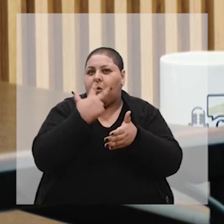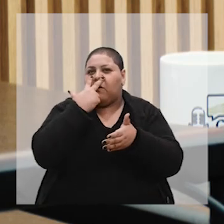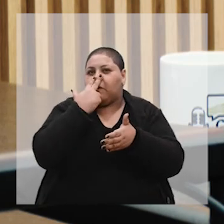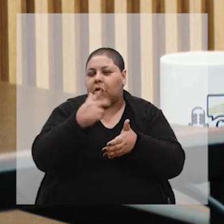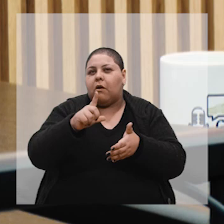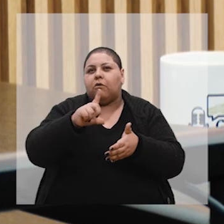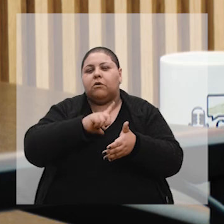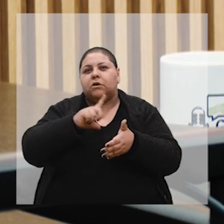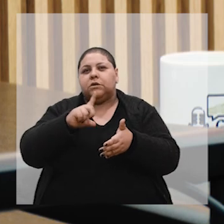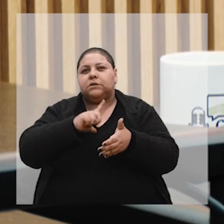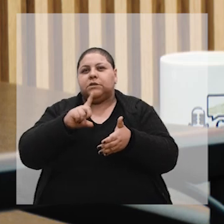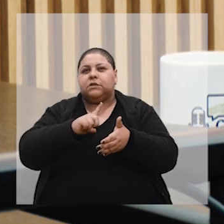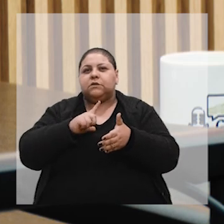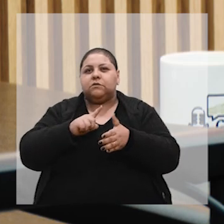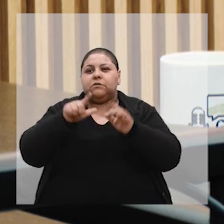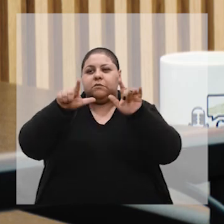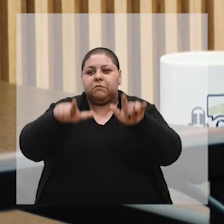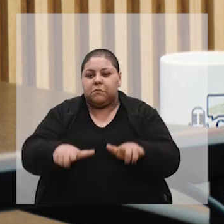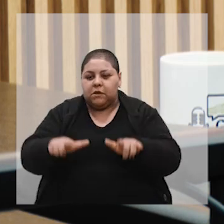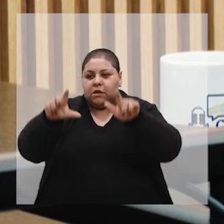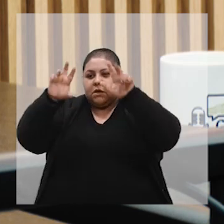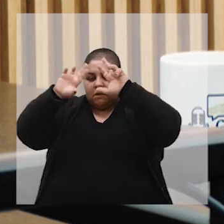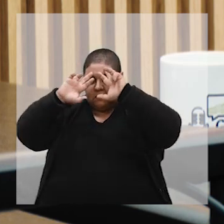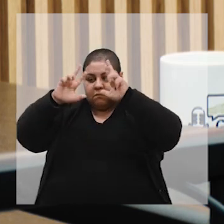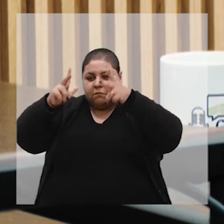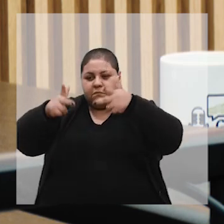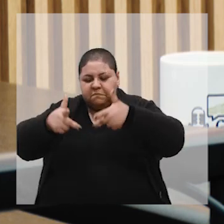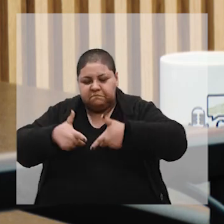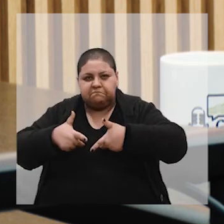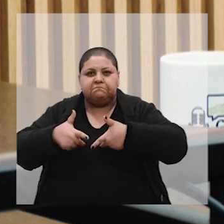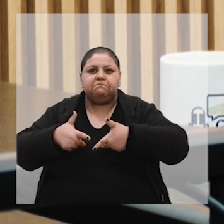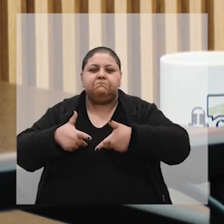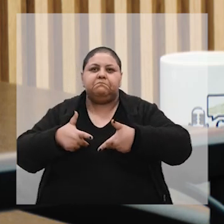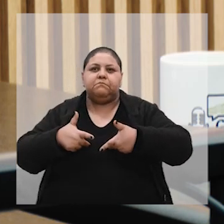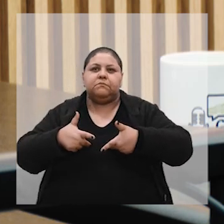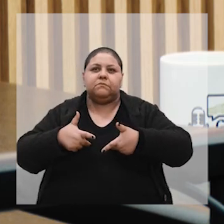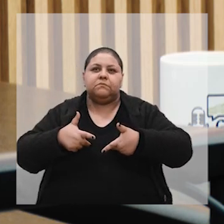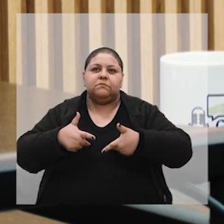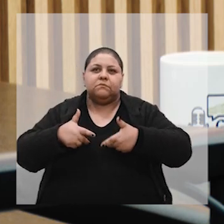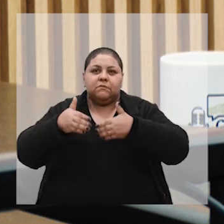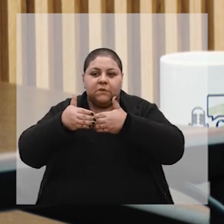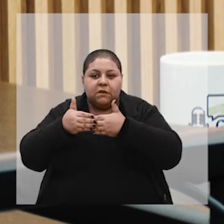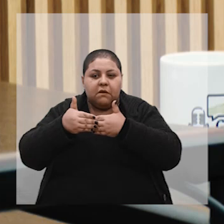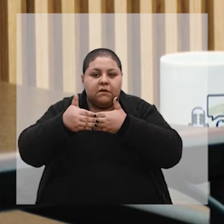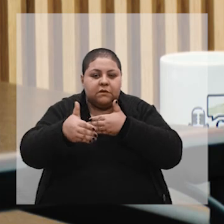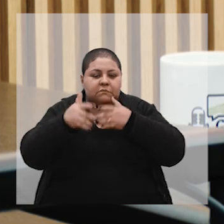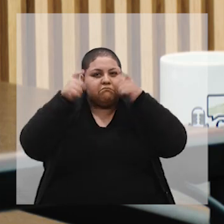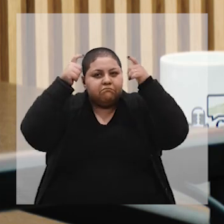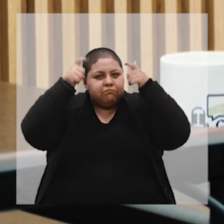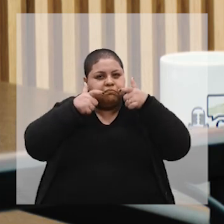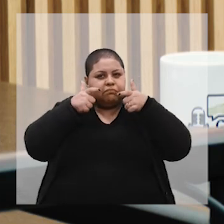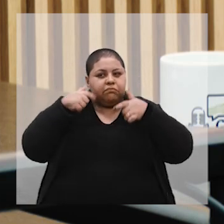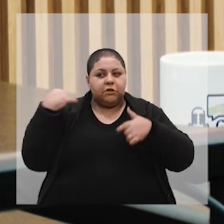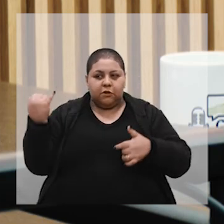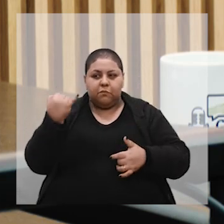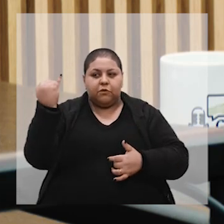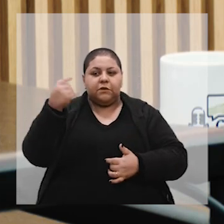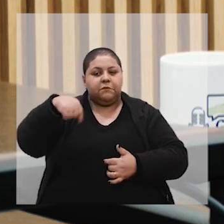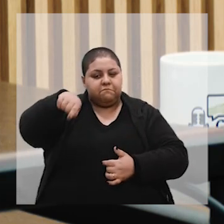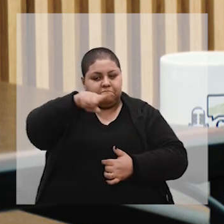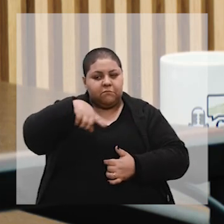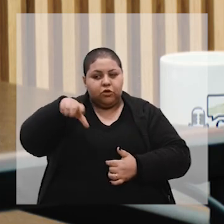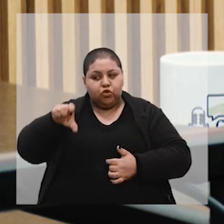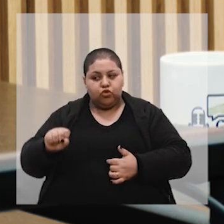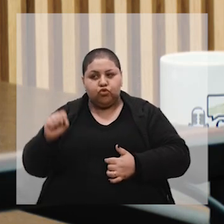pra buscar um espaço, pra ser reconhecido. E esse passo em Antônio Prado foi muito importante pra gente